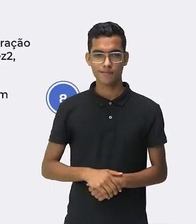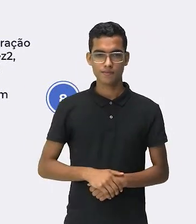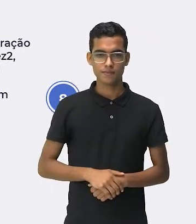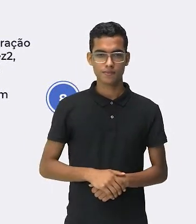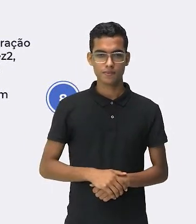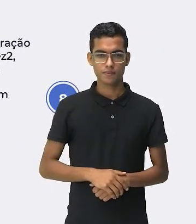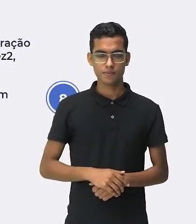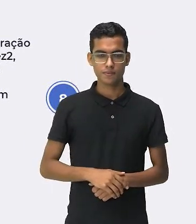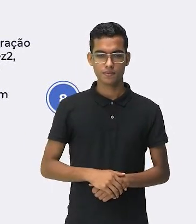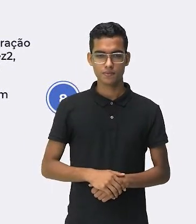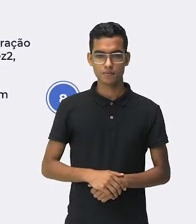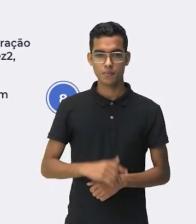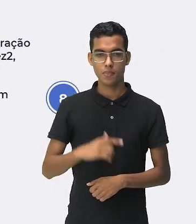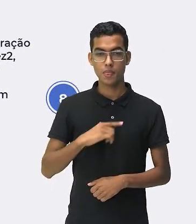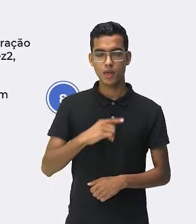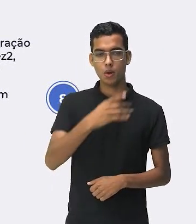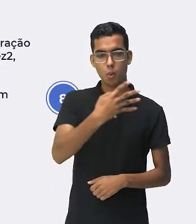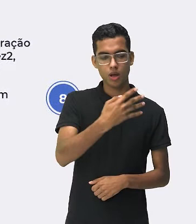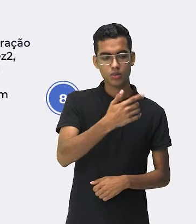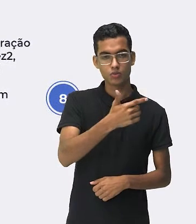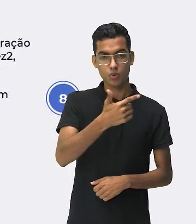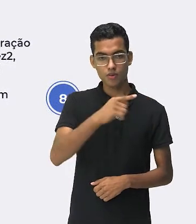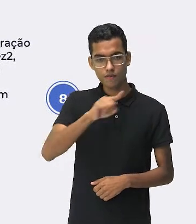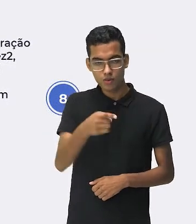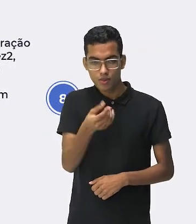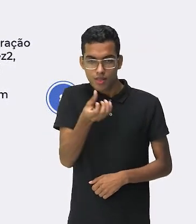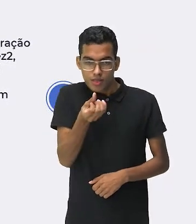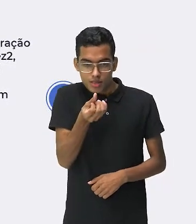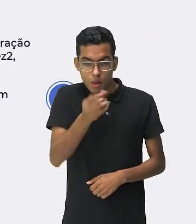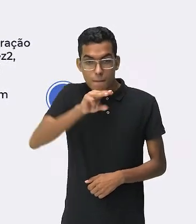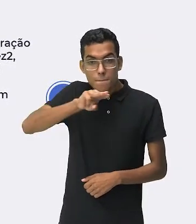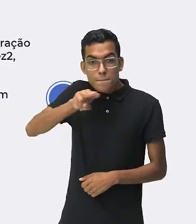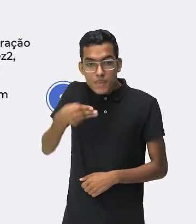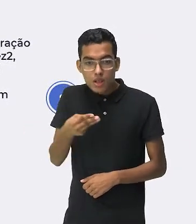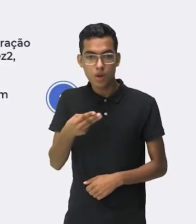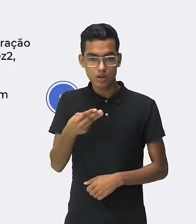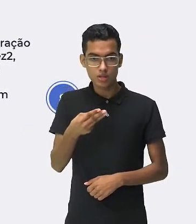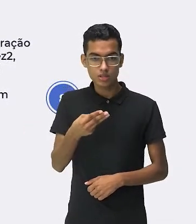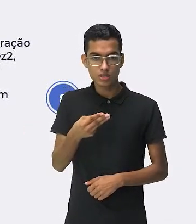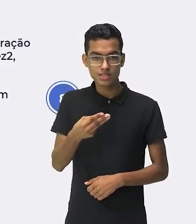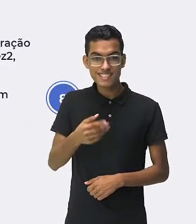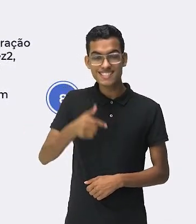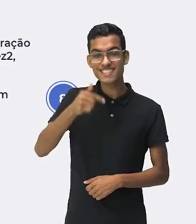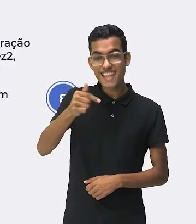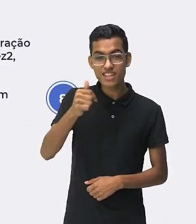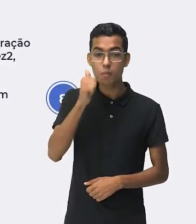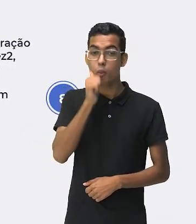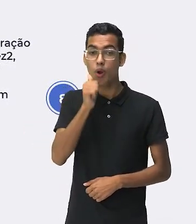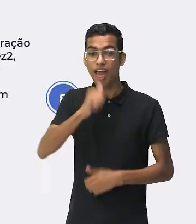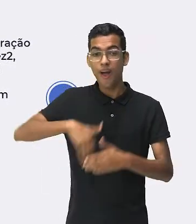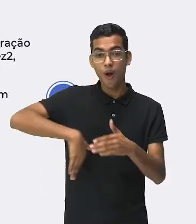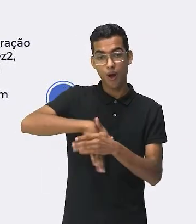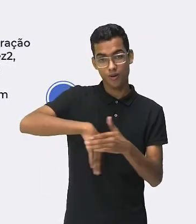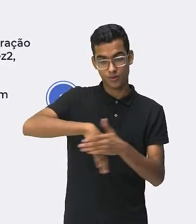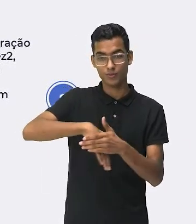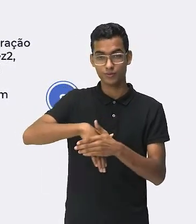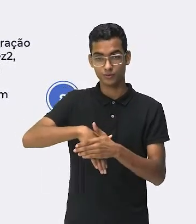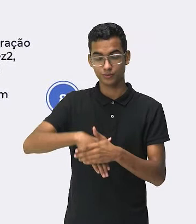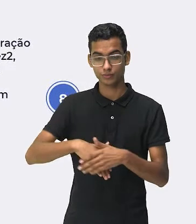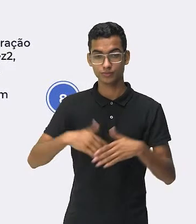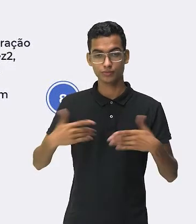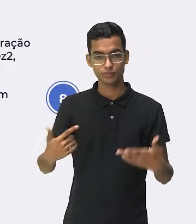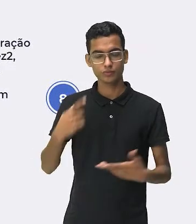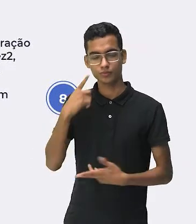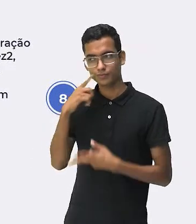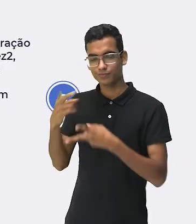de futebol, que é a metade ou menos da metade do salário do Lionel, né? Olha só, 42,6